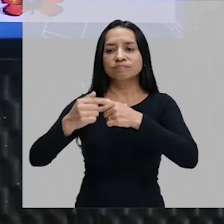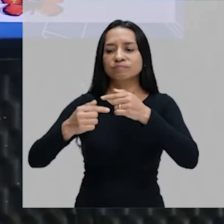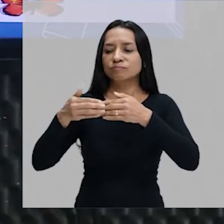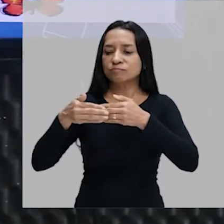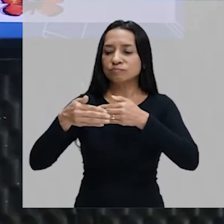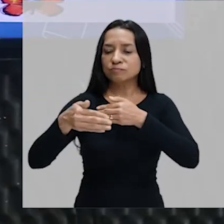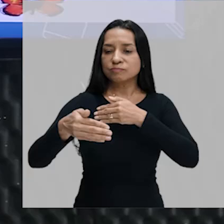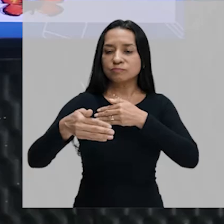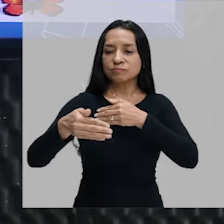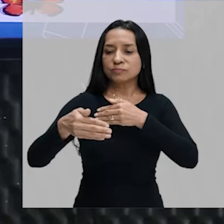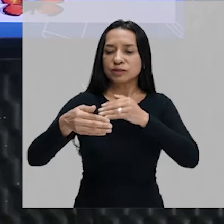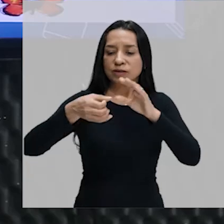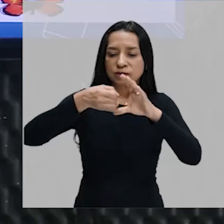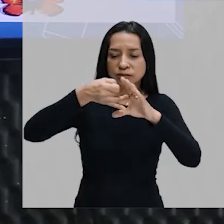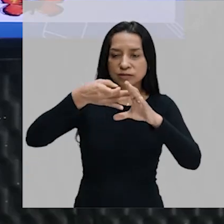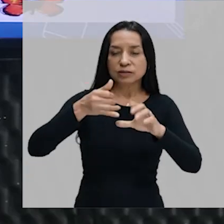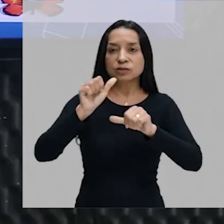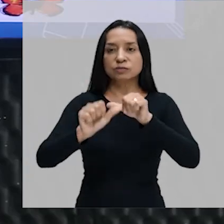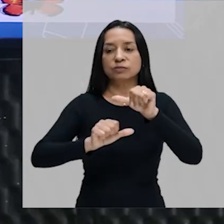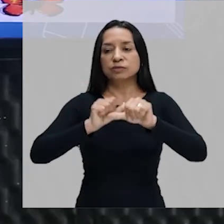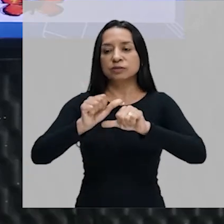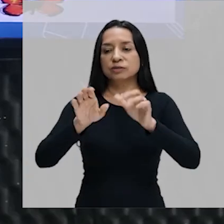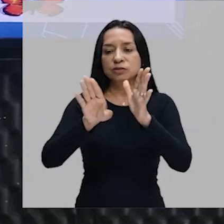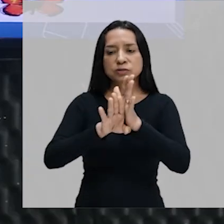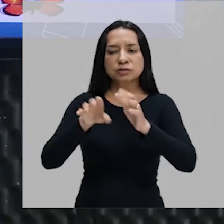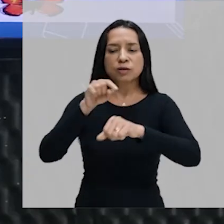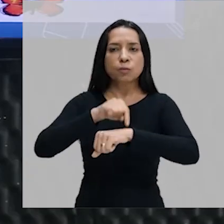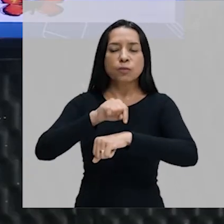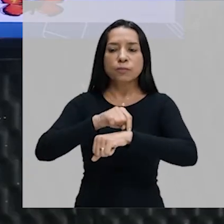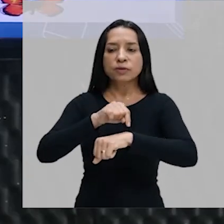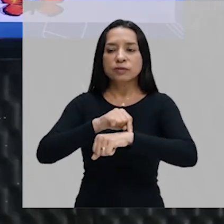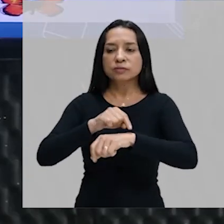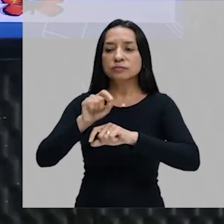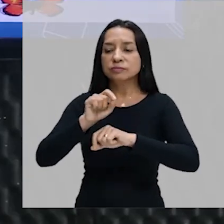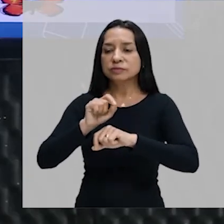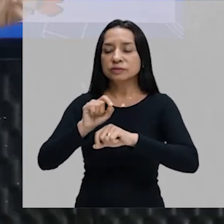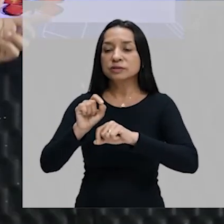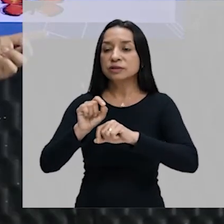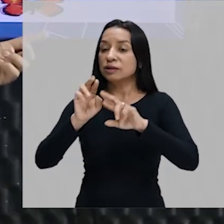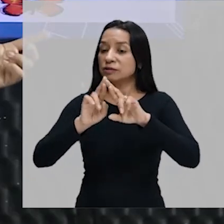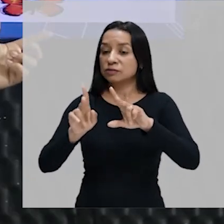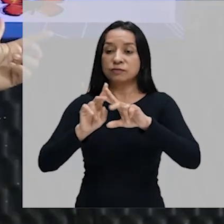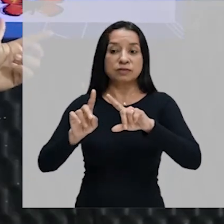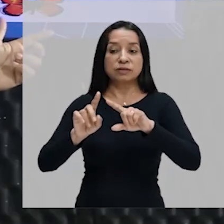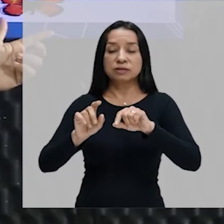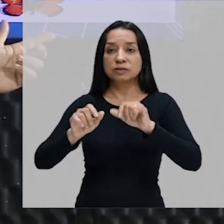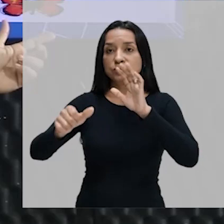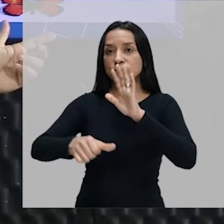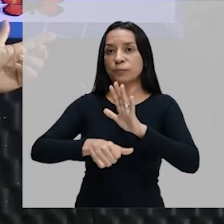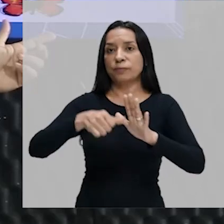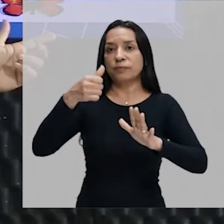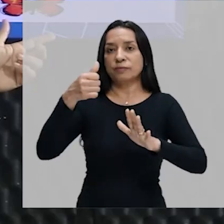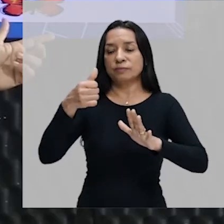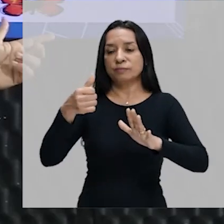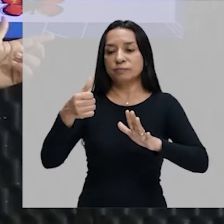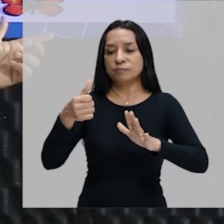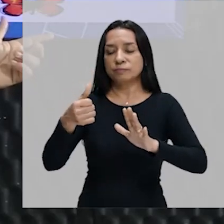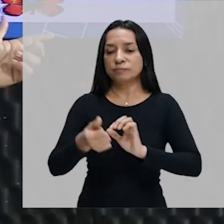elas vão sendo modificadas. Vai chegar um momento que o indivíduo aqui é diferente totalmente daquele